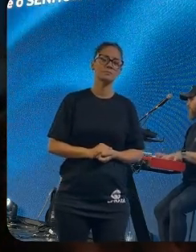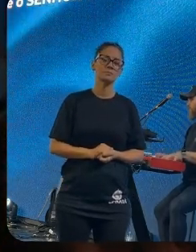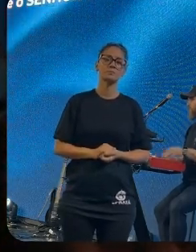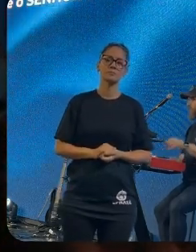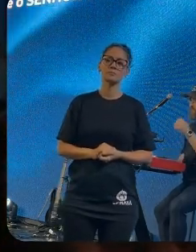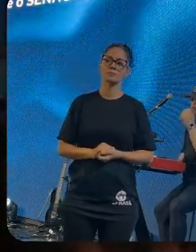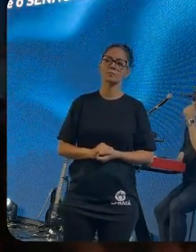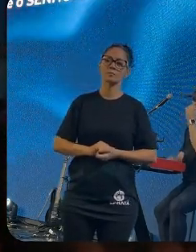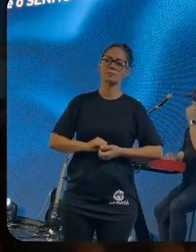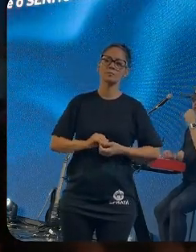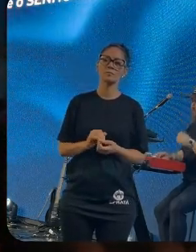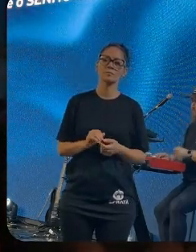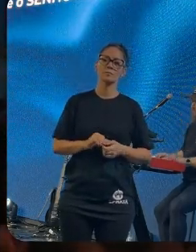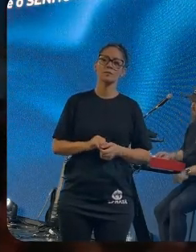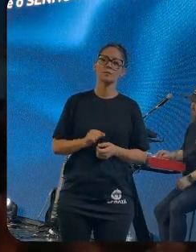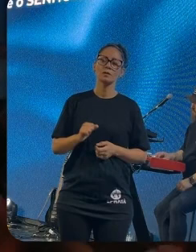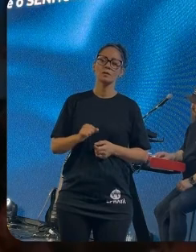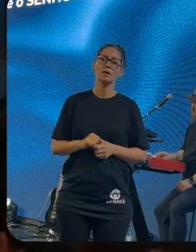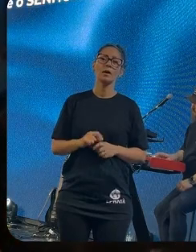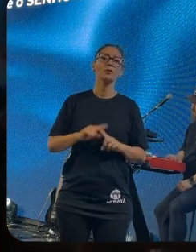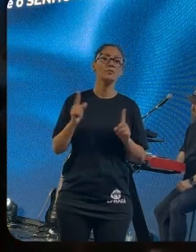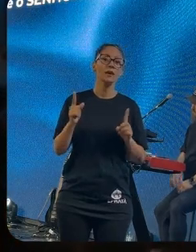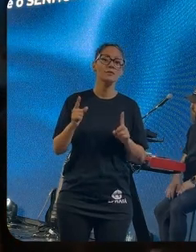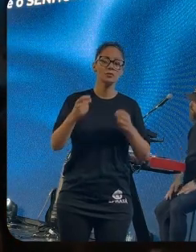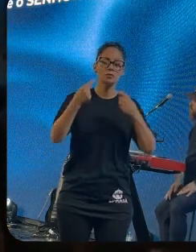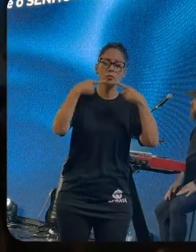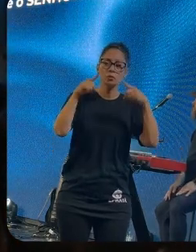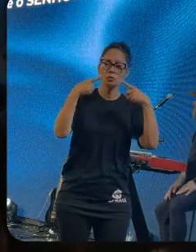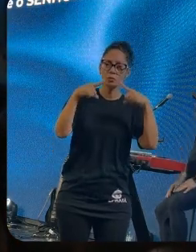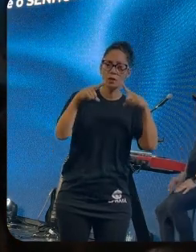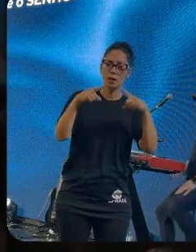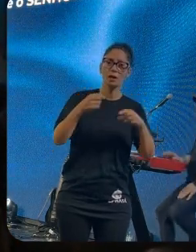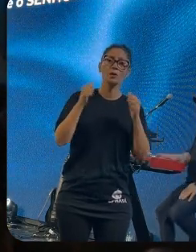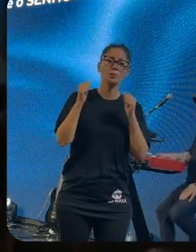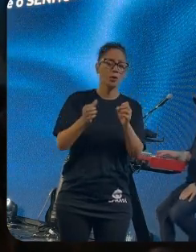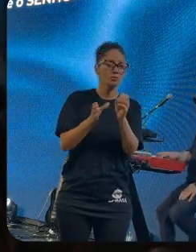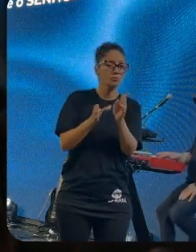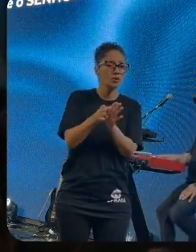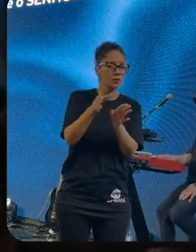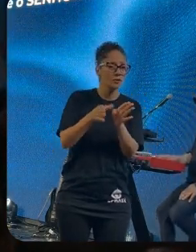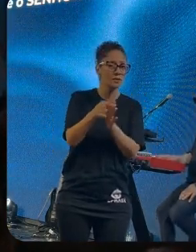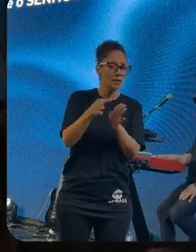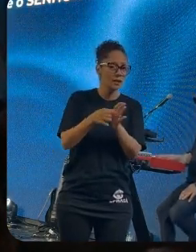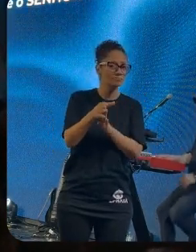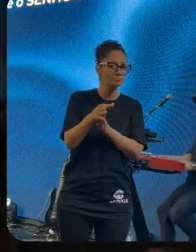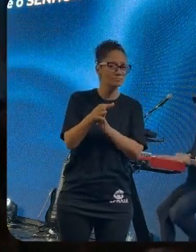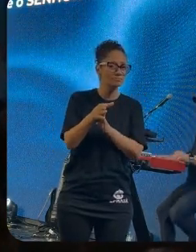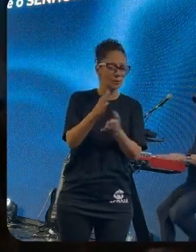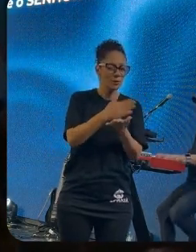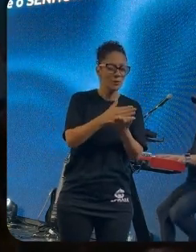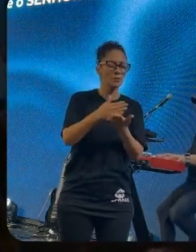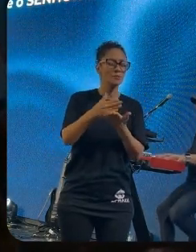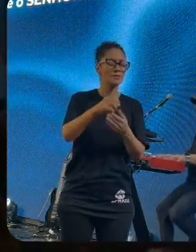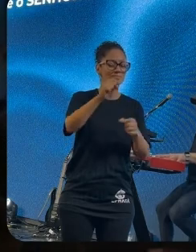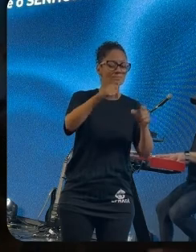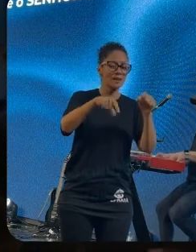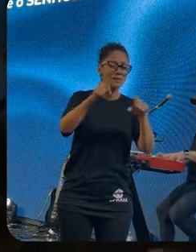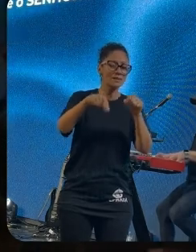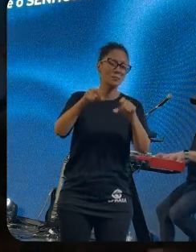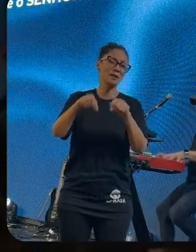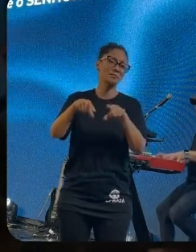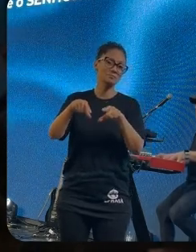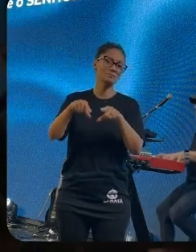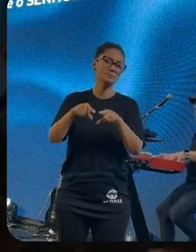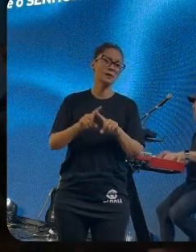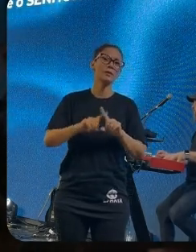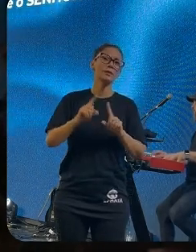Ao invés de murmurar, posso te dar um conselho? Comece a semear, comece a plantar.